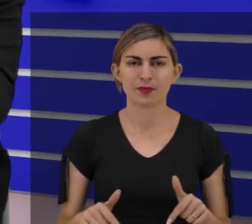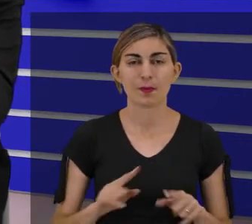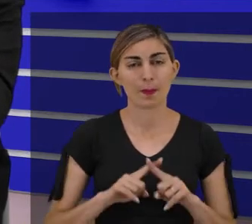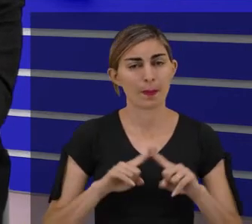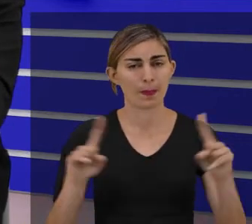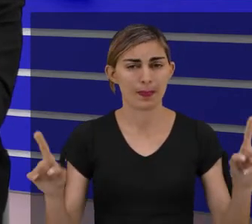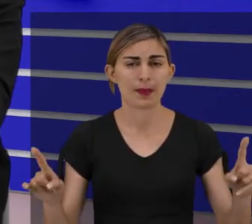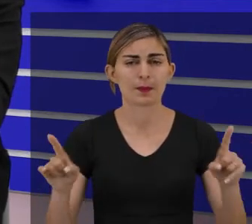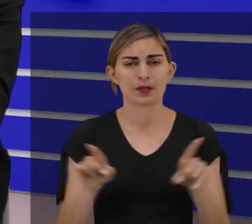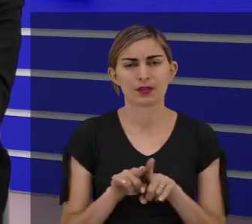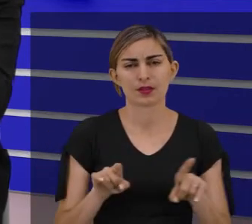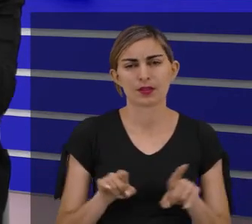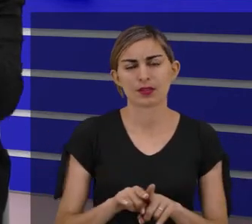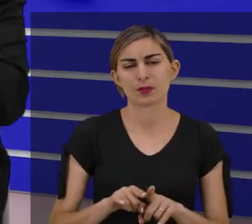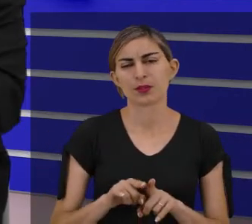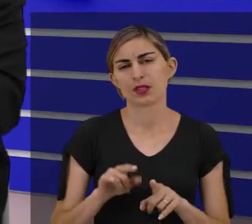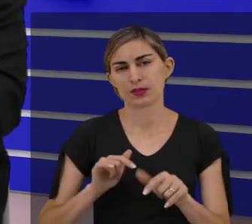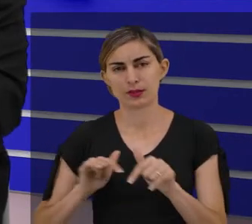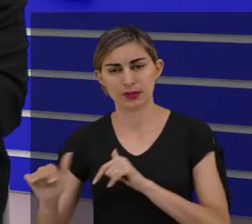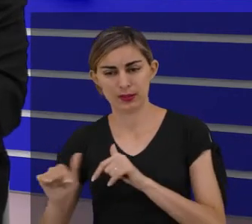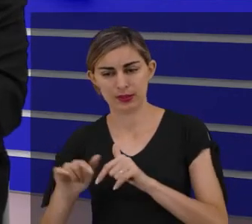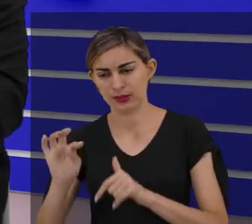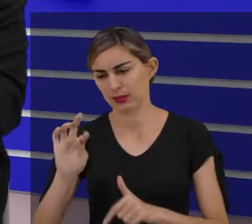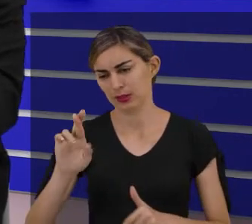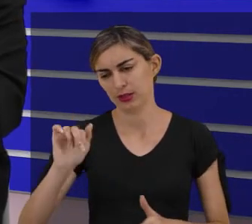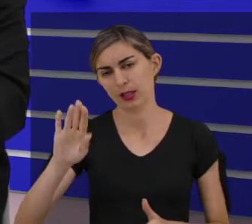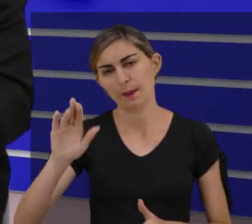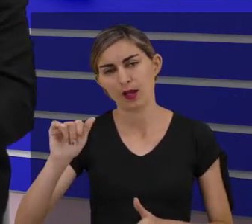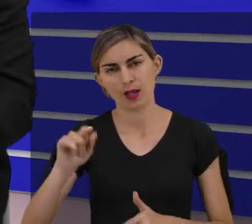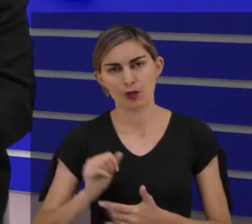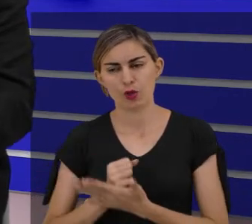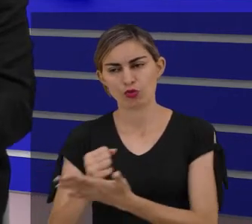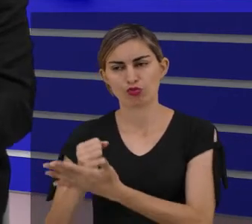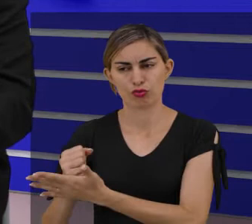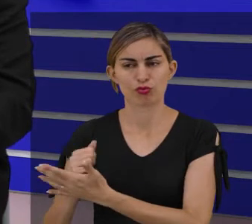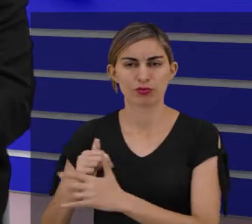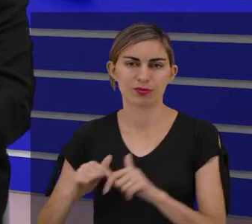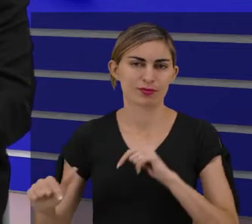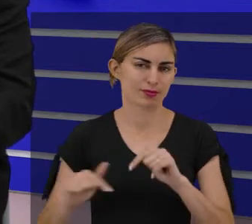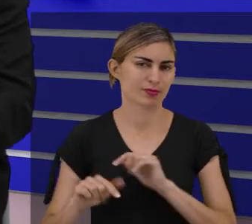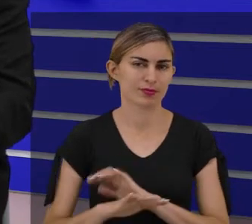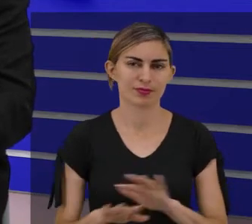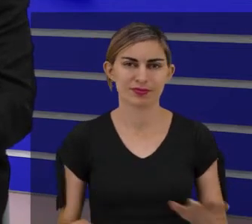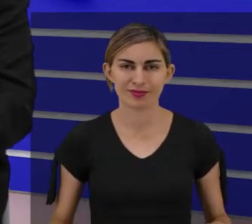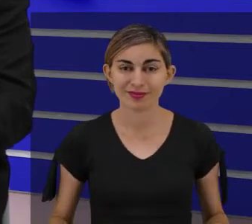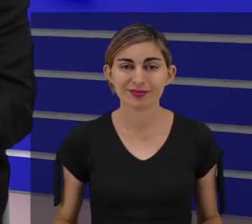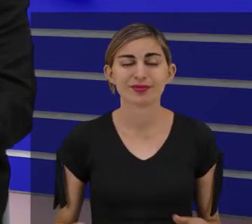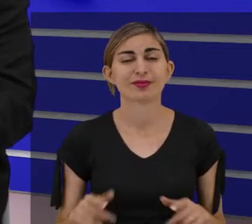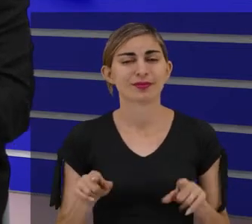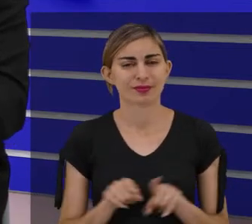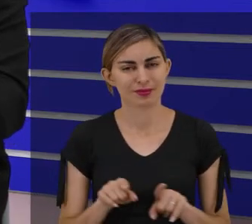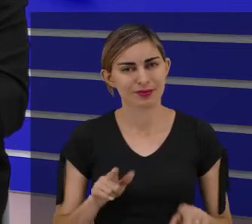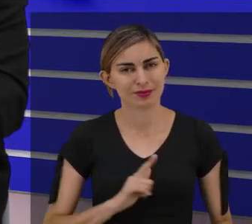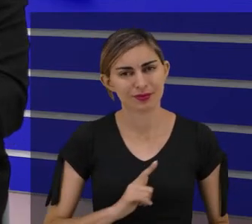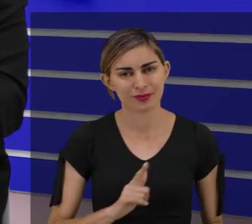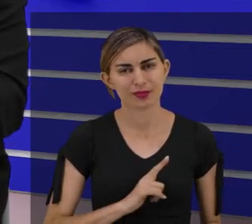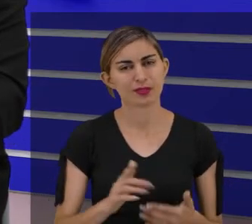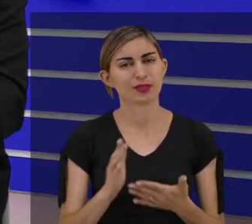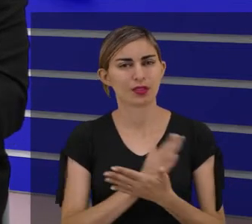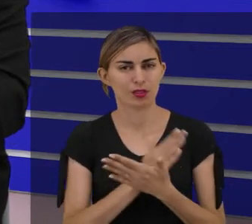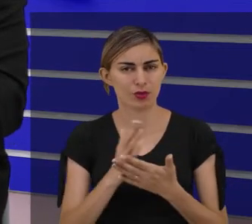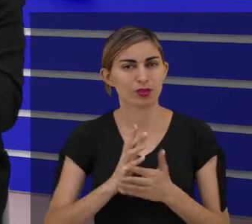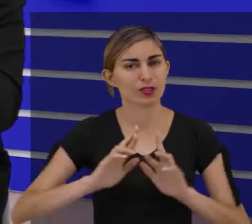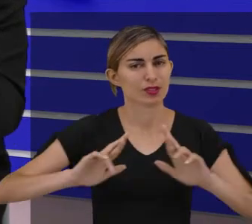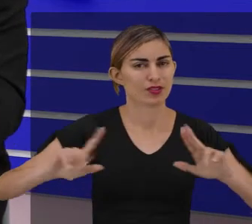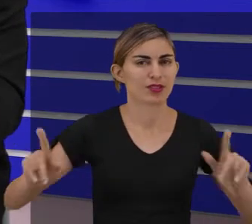emprego, mas é considerado uma relação de trabalho, de prestação de serviço. E aí tem a